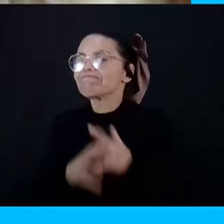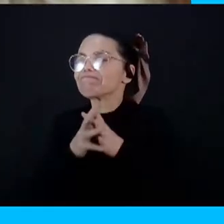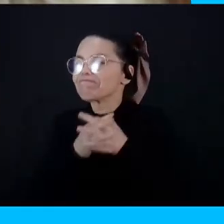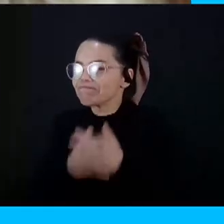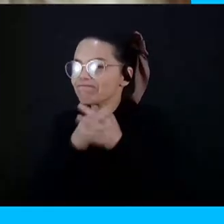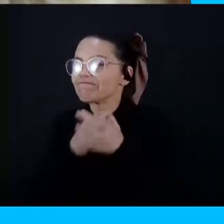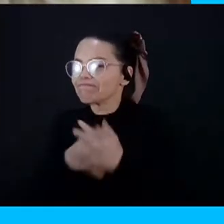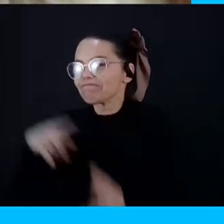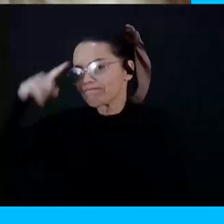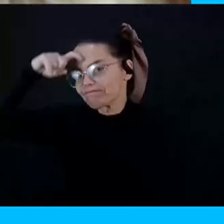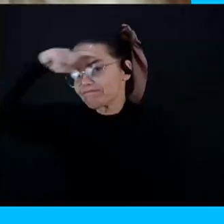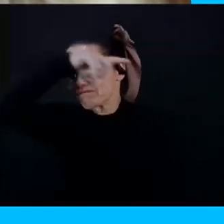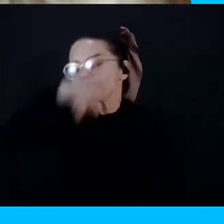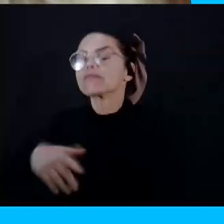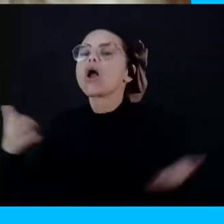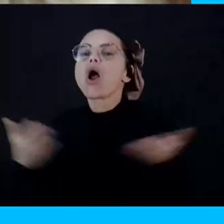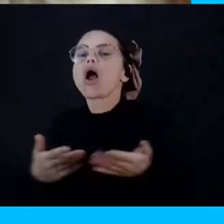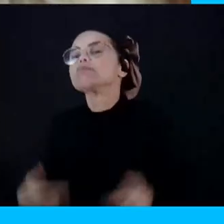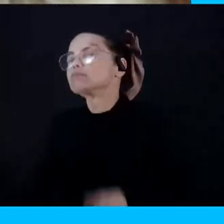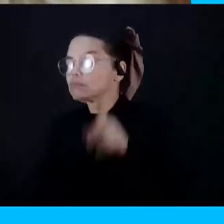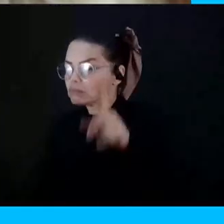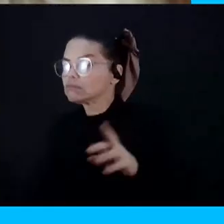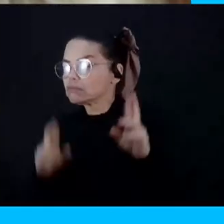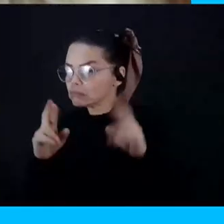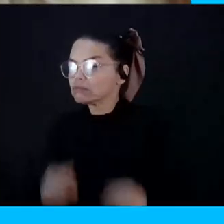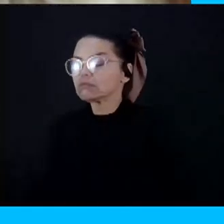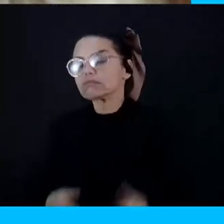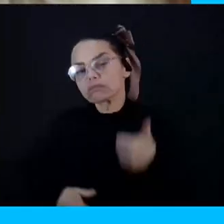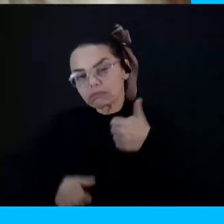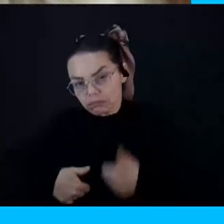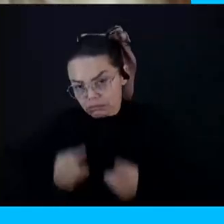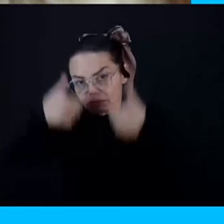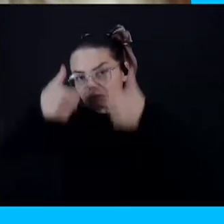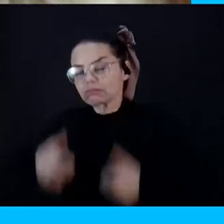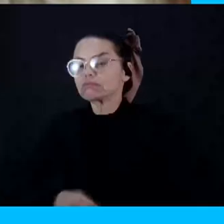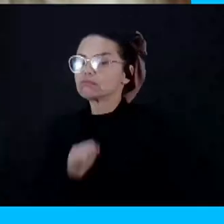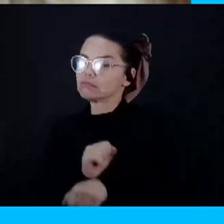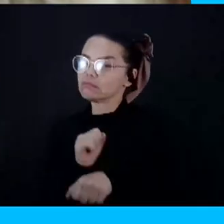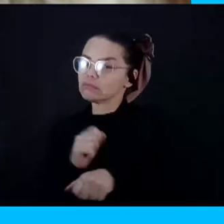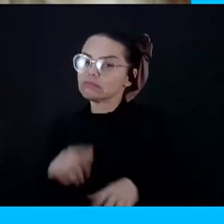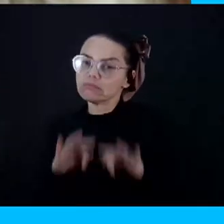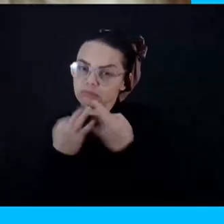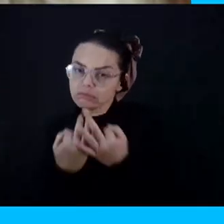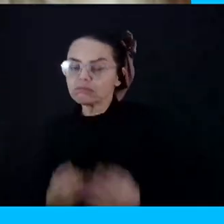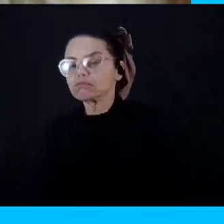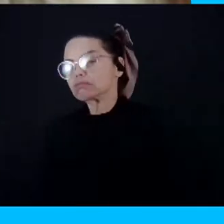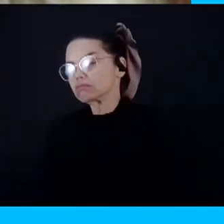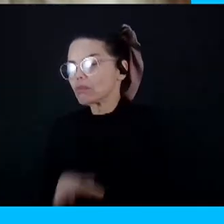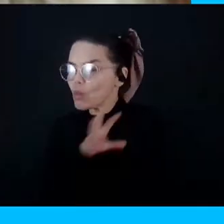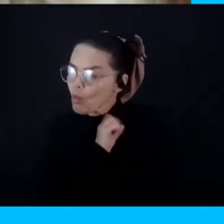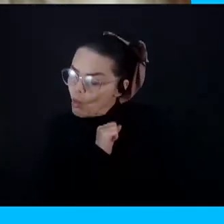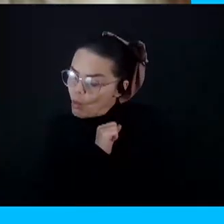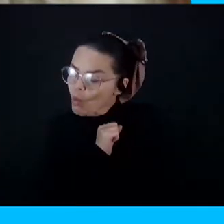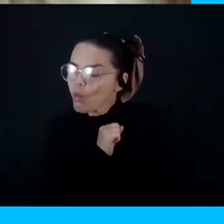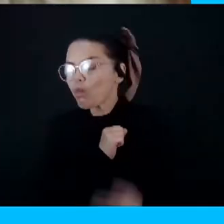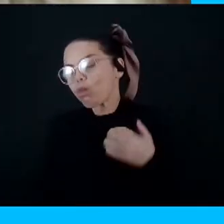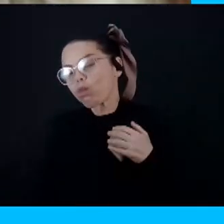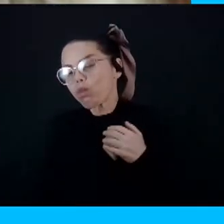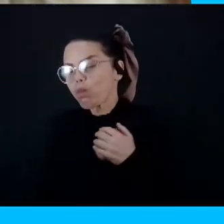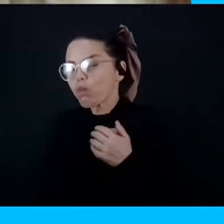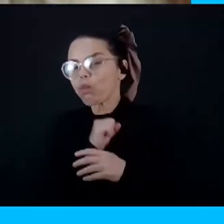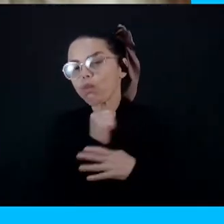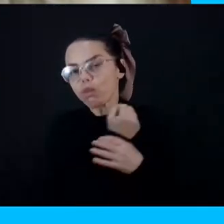difícil, mas agora está recuperada e espera uma família que lhe ofereça amor, segurança e